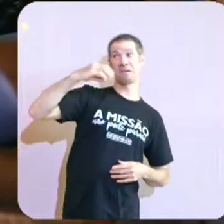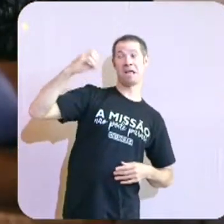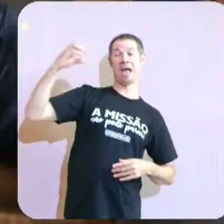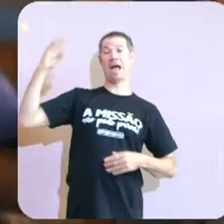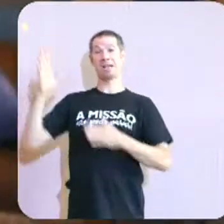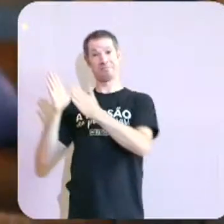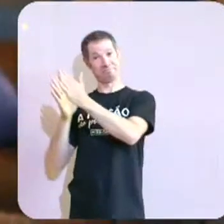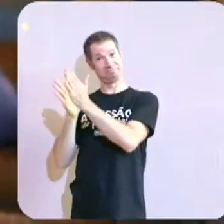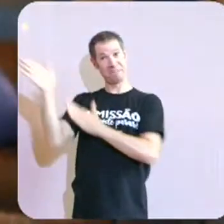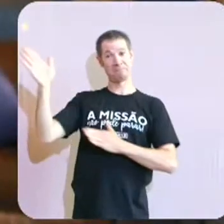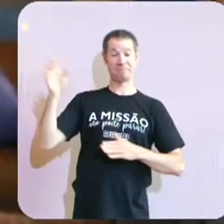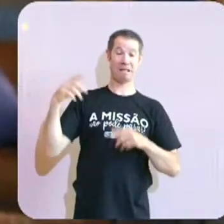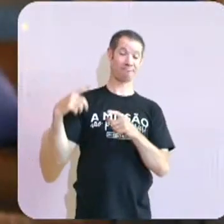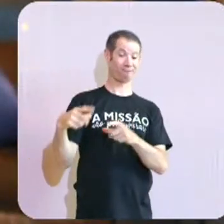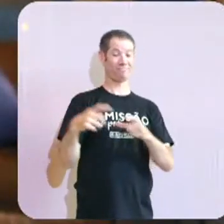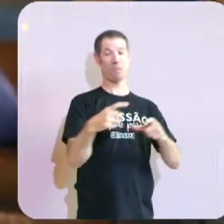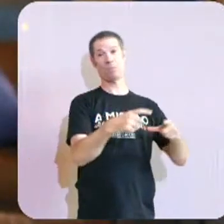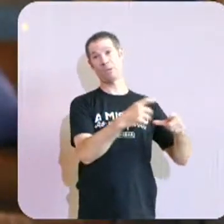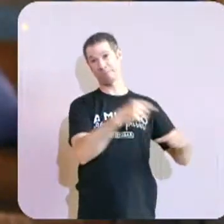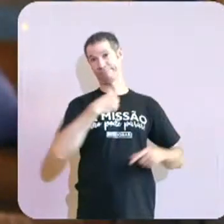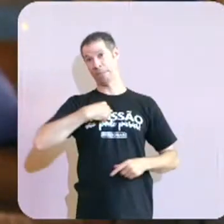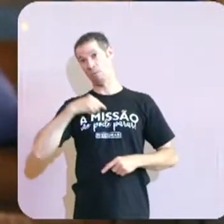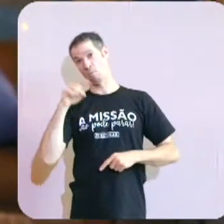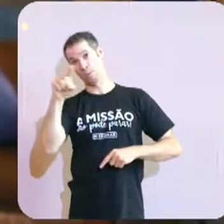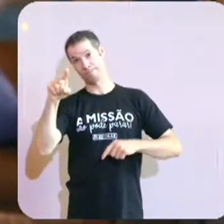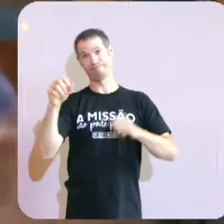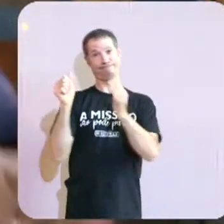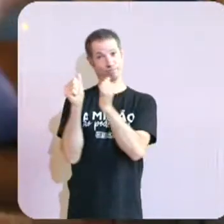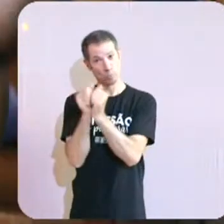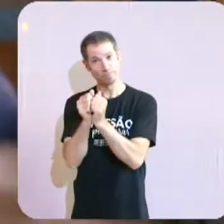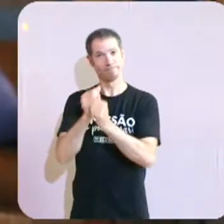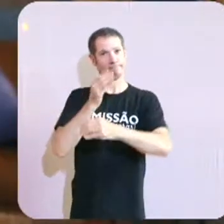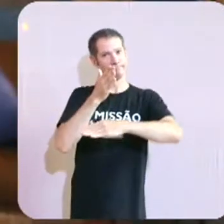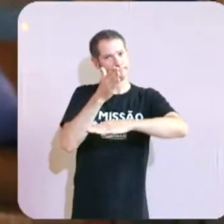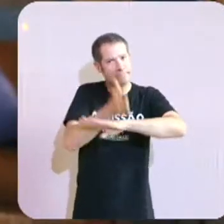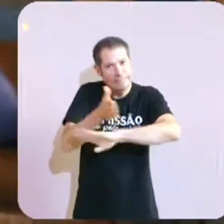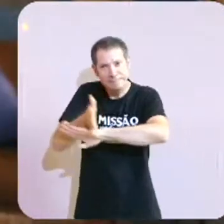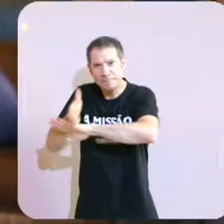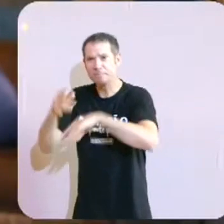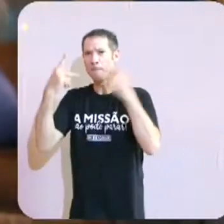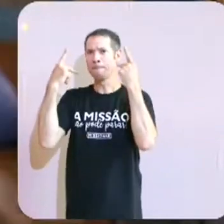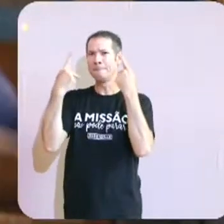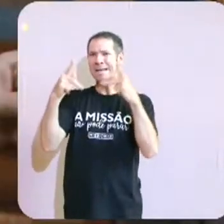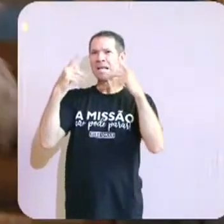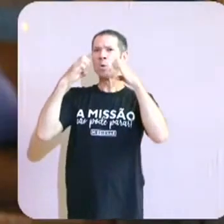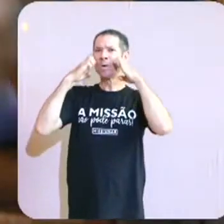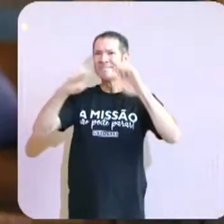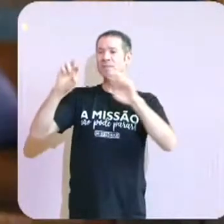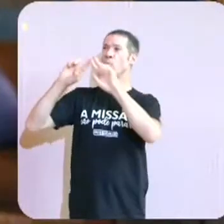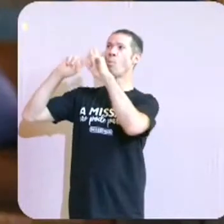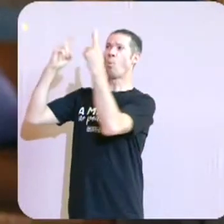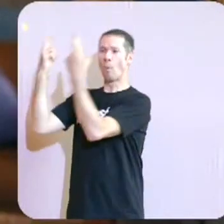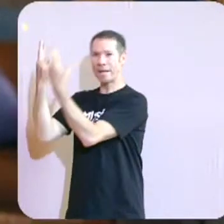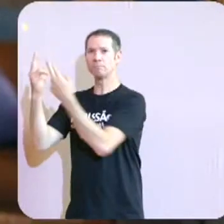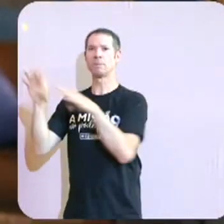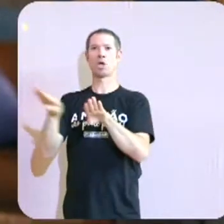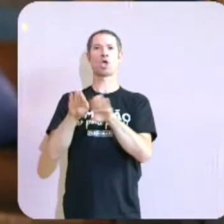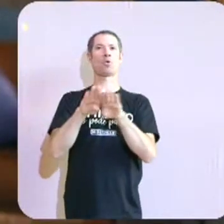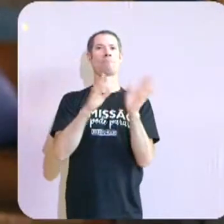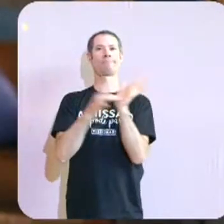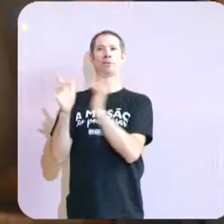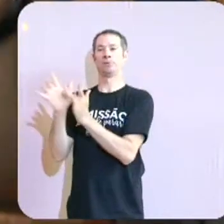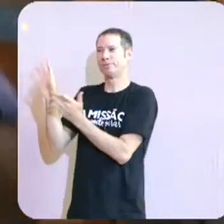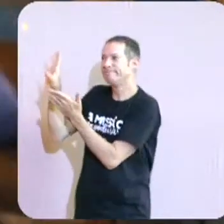seja em qualquer lugar, eu e você devemos participar e pregar do Evangelho do Reino, assim como Jesus